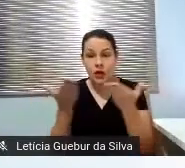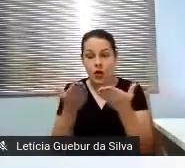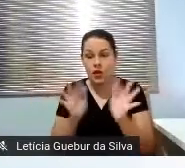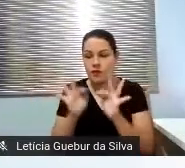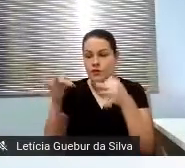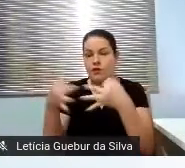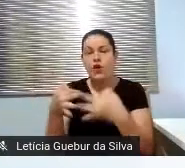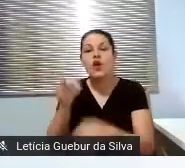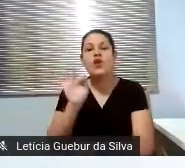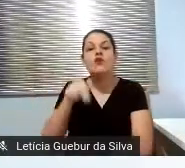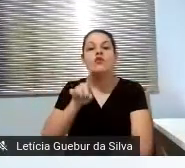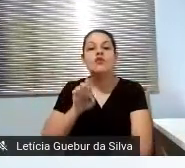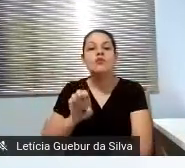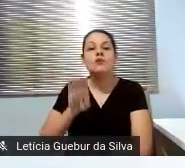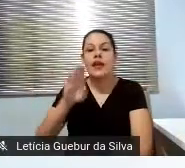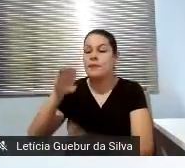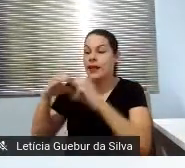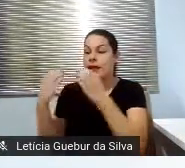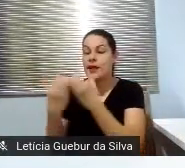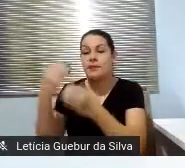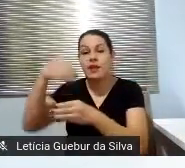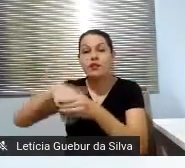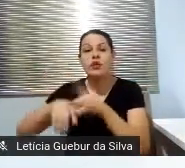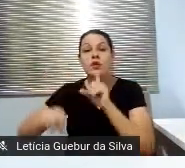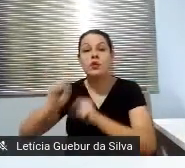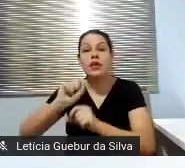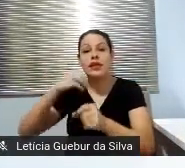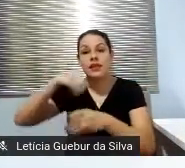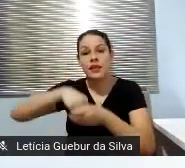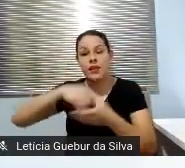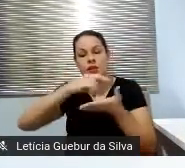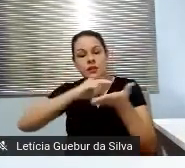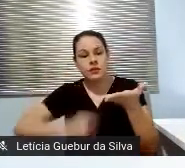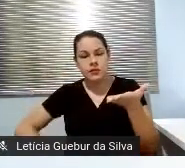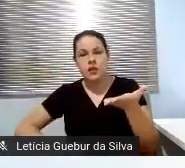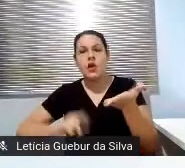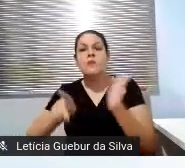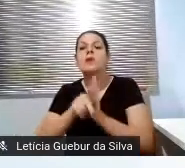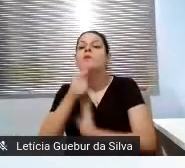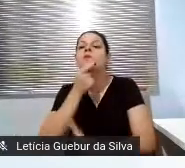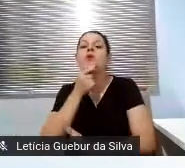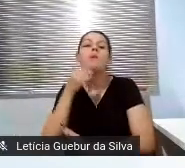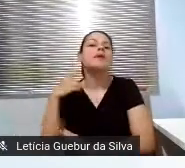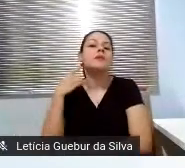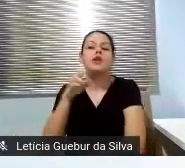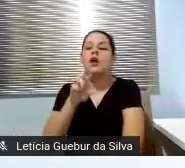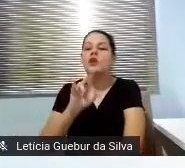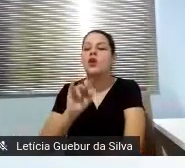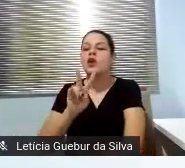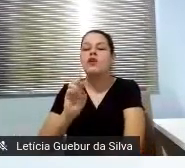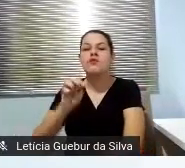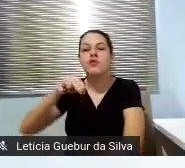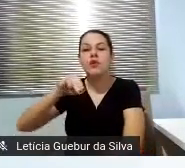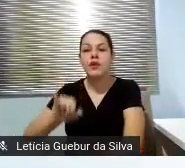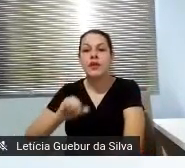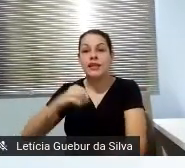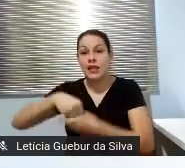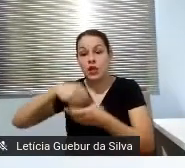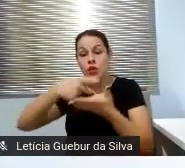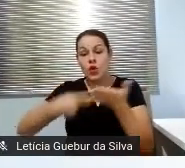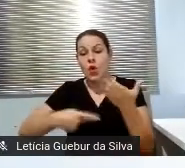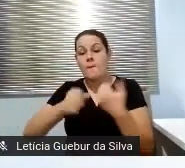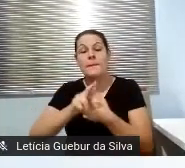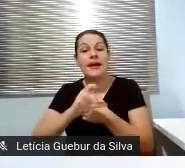Na Câmara votaram um destaque que não estava no parecer do deputado Felipe Rigoni, que ele não conteve isso no parecer dele, então